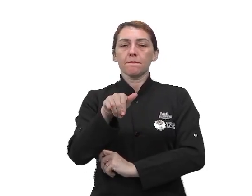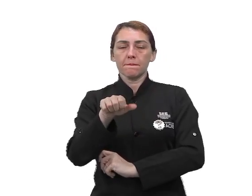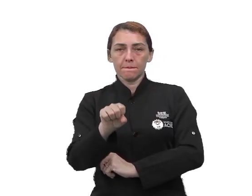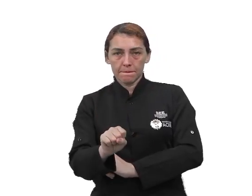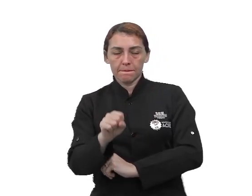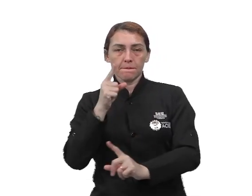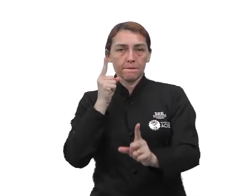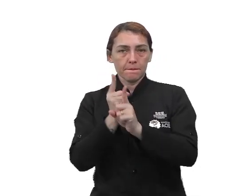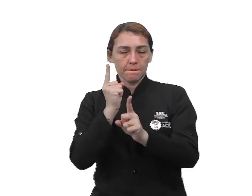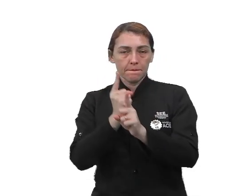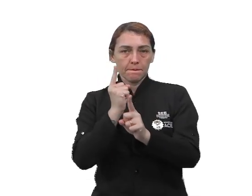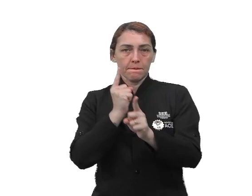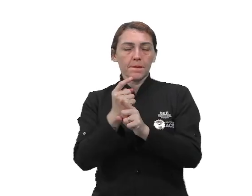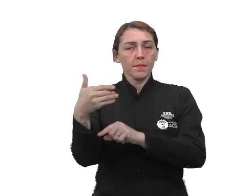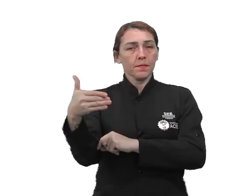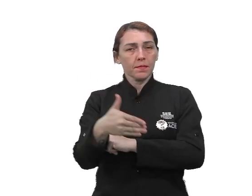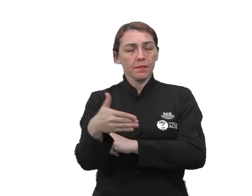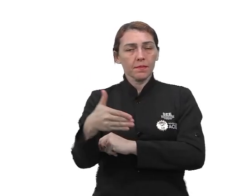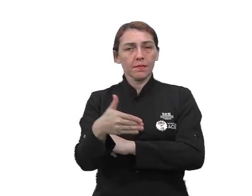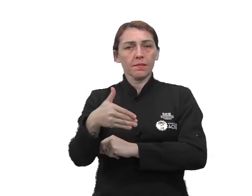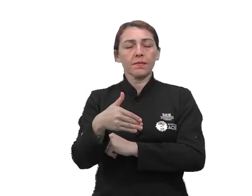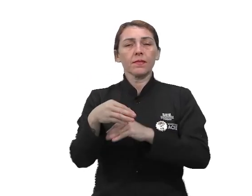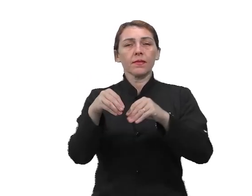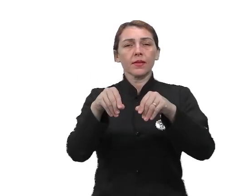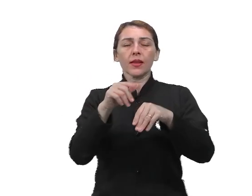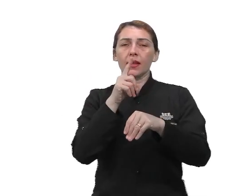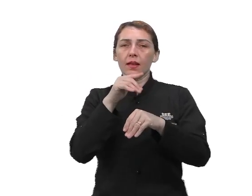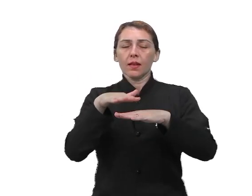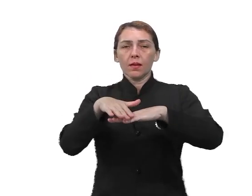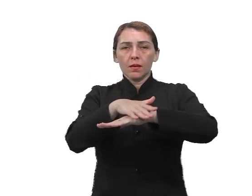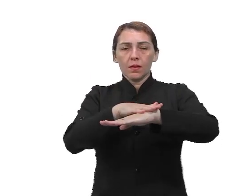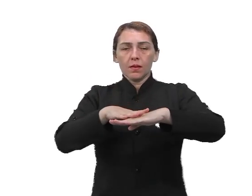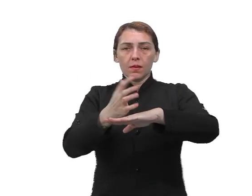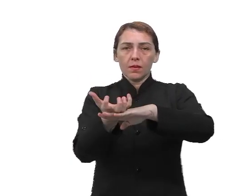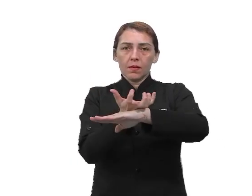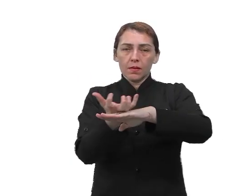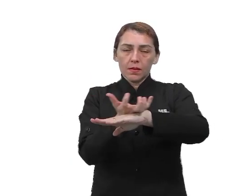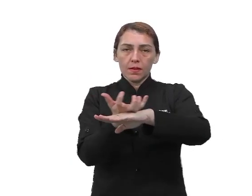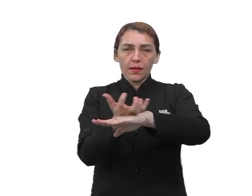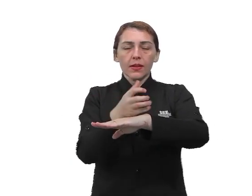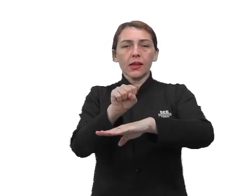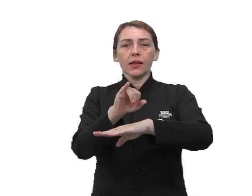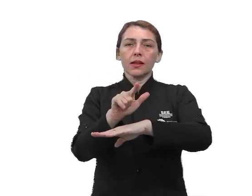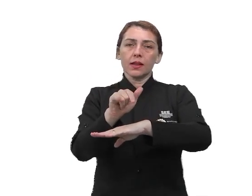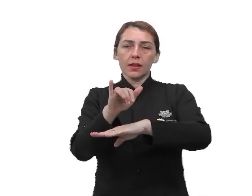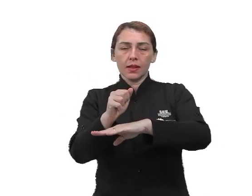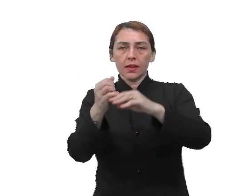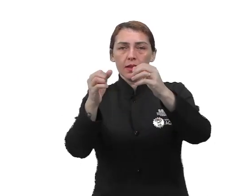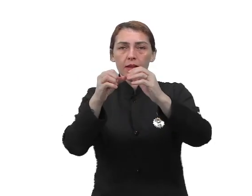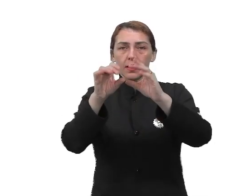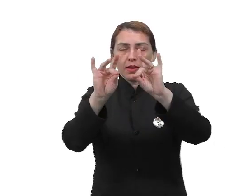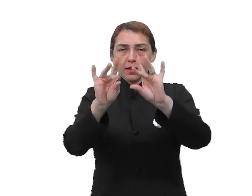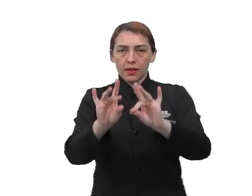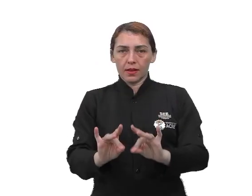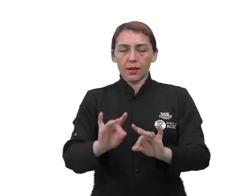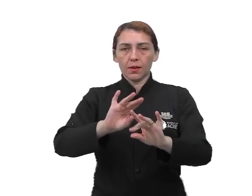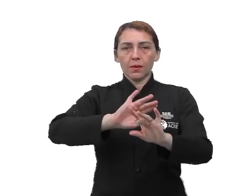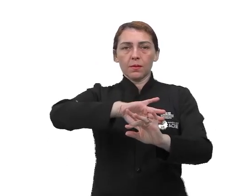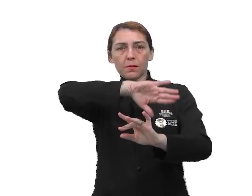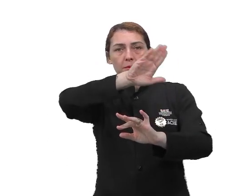são encontrados com frequência nas áreas úmidas, cobertas por vegetação ciliar, e descrevem curvas